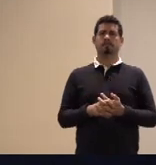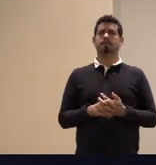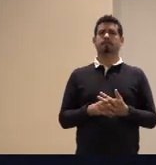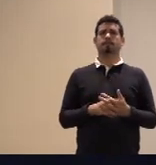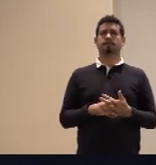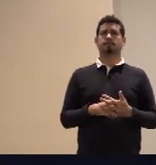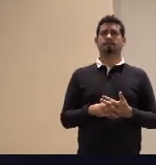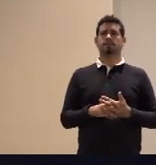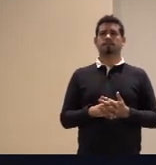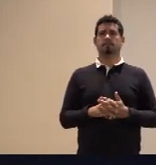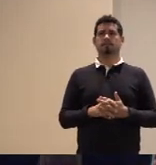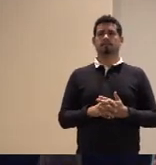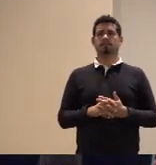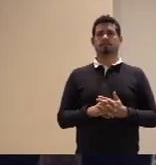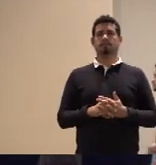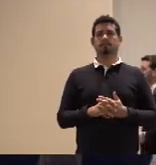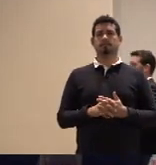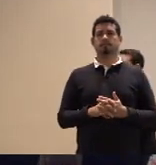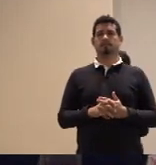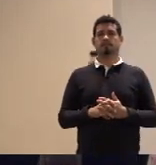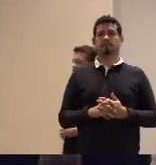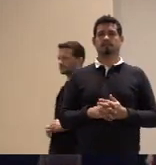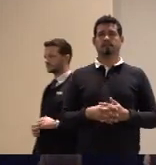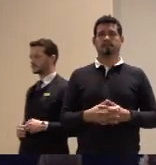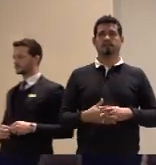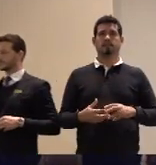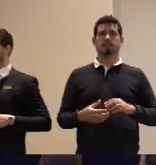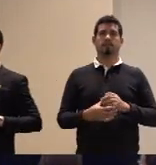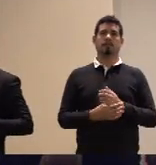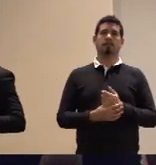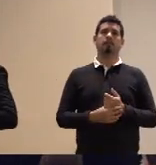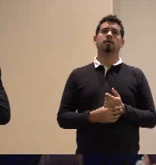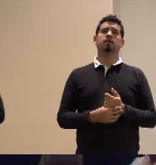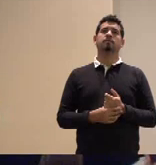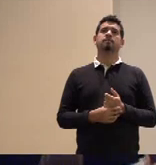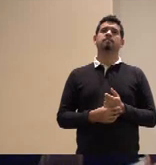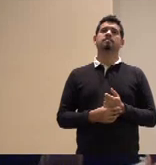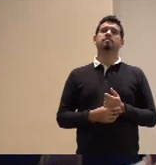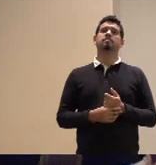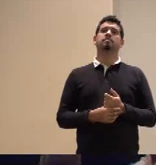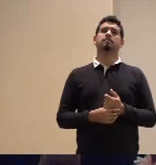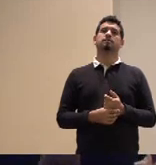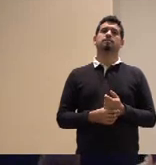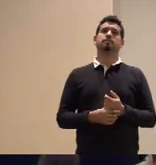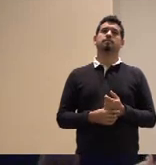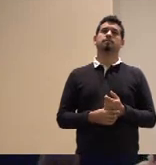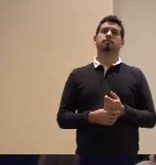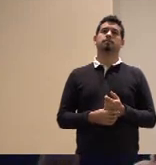Ele vai chamar. Não, acho que a gente fica.